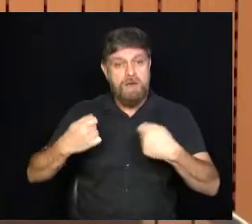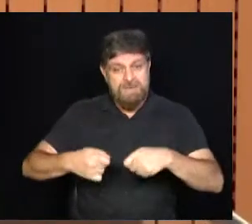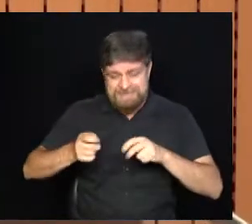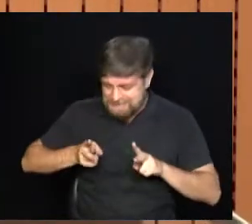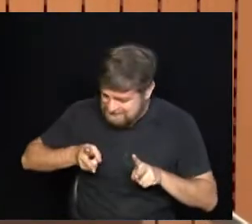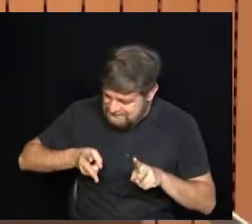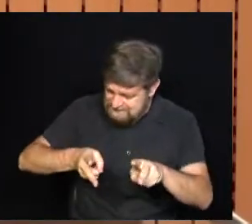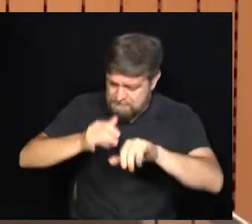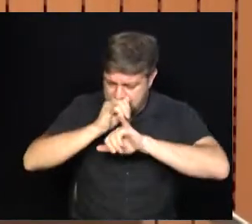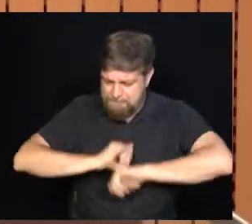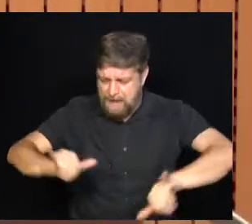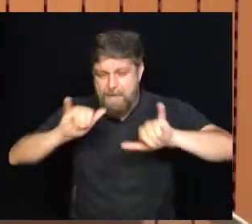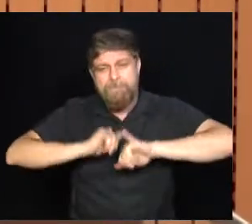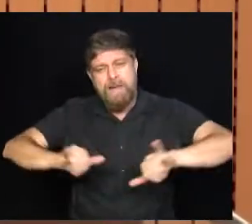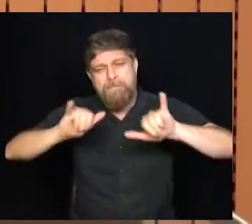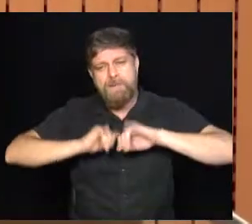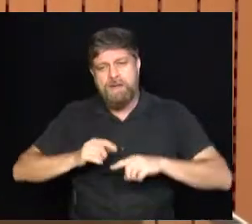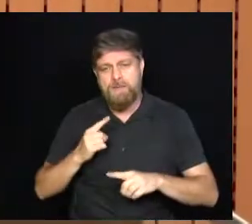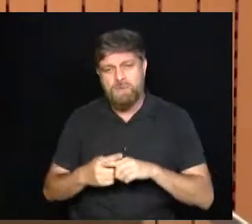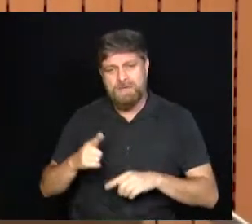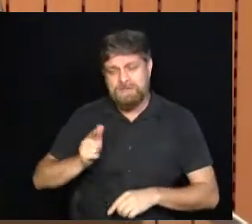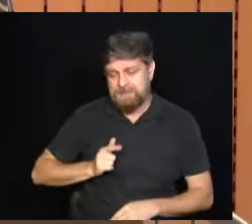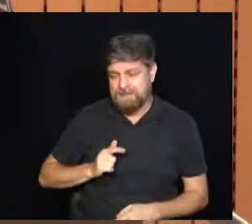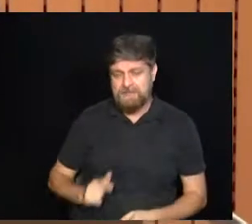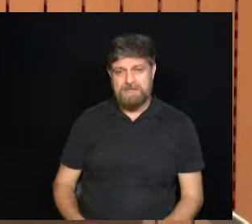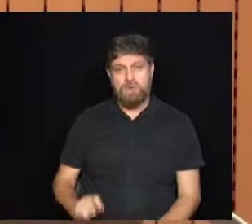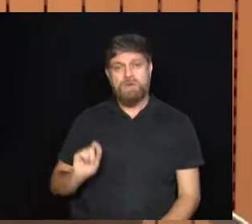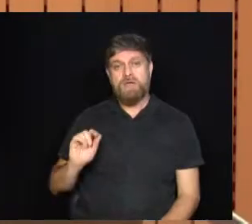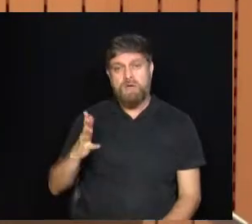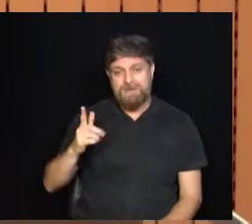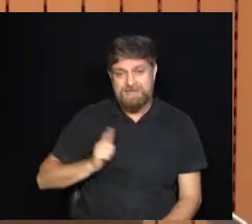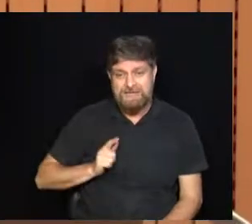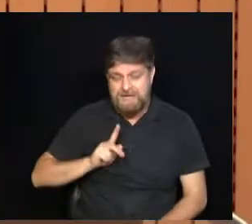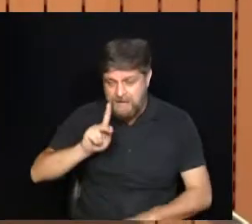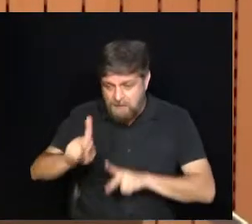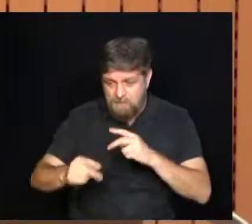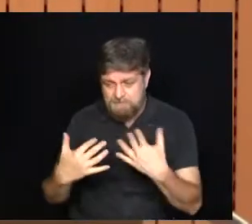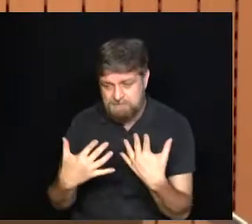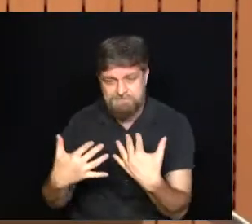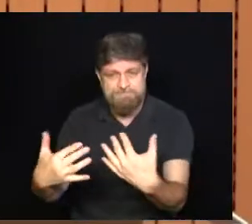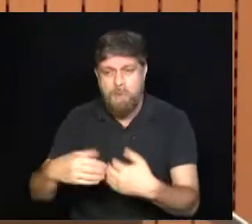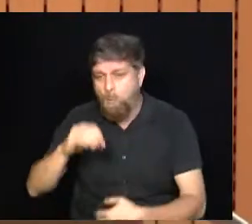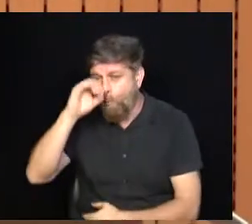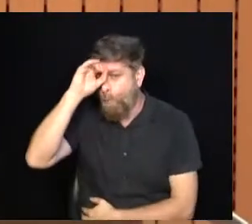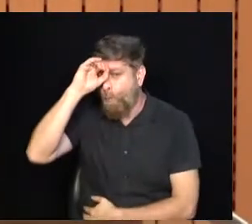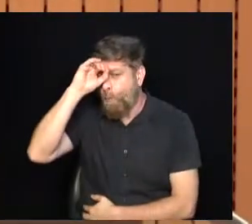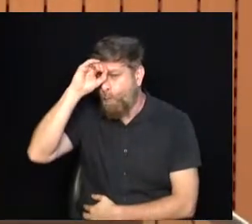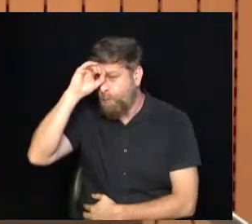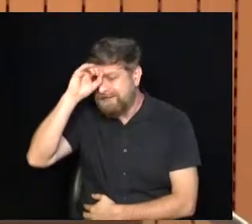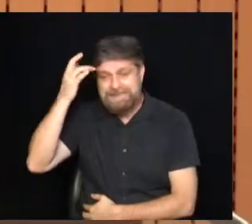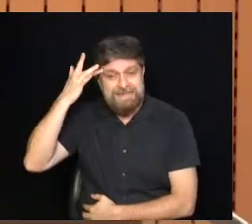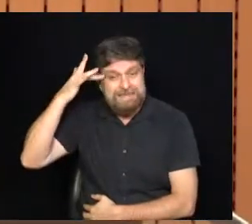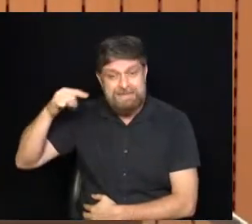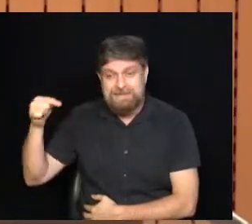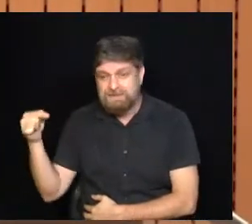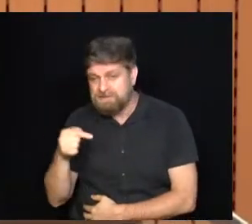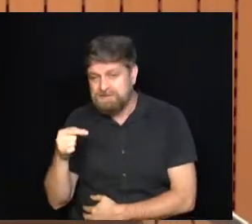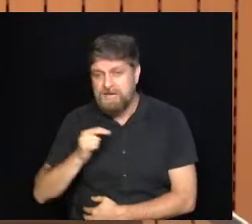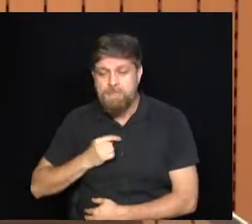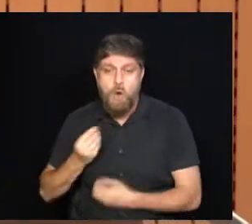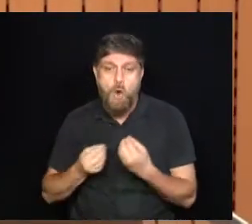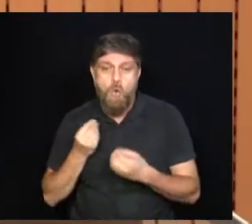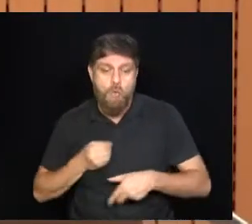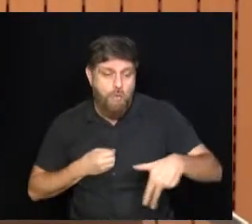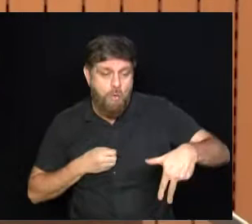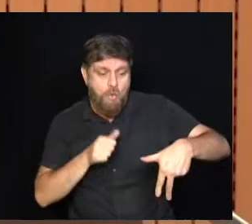sempre divulgar, porque tem sempre um público que desconhece quais são as possibilidades, às vezes para ajudar uma